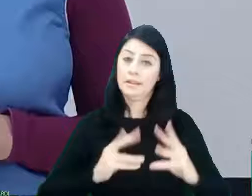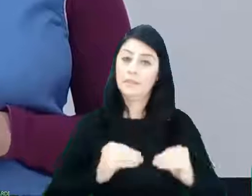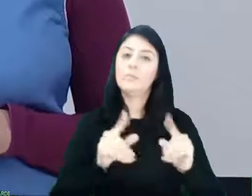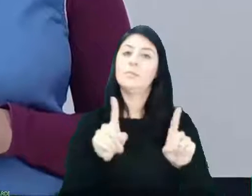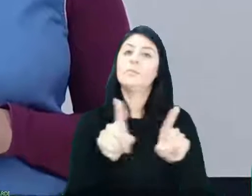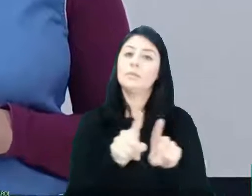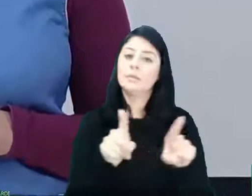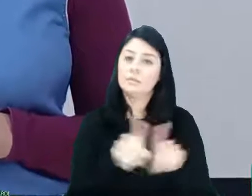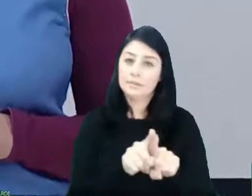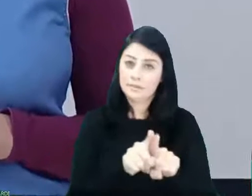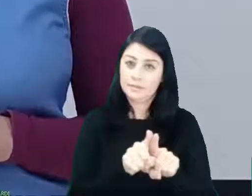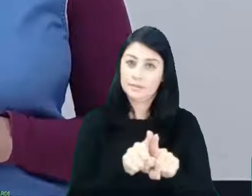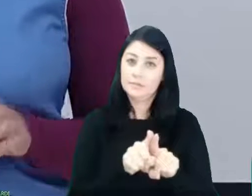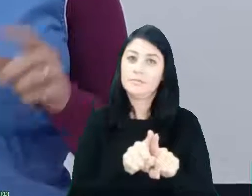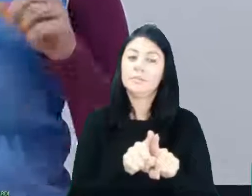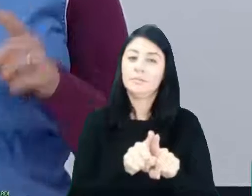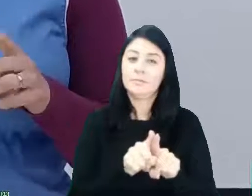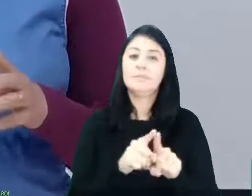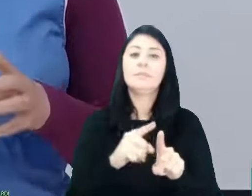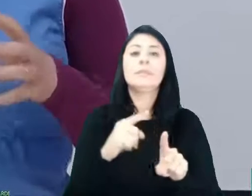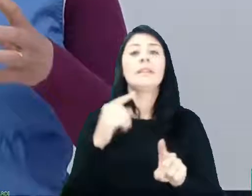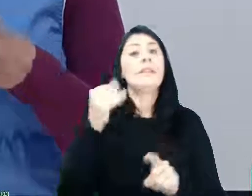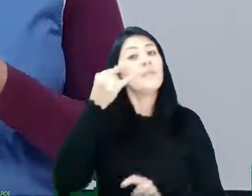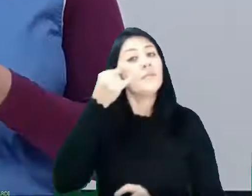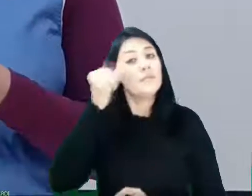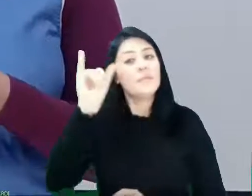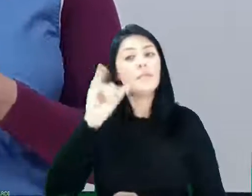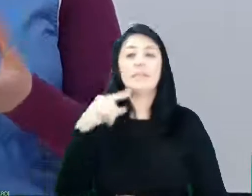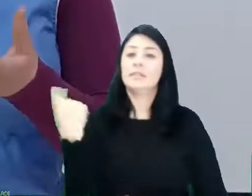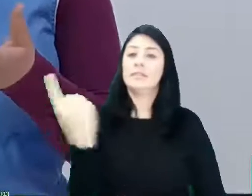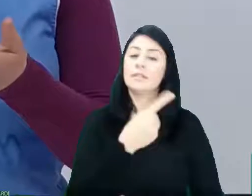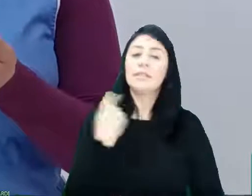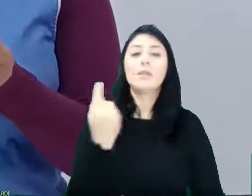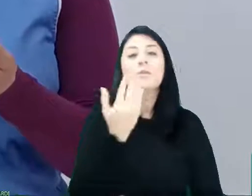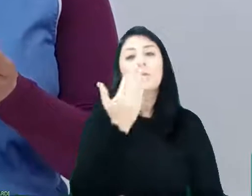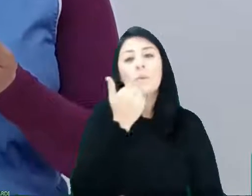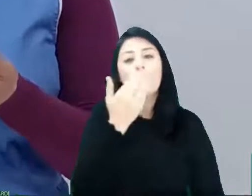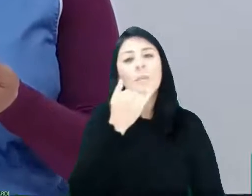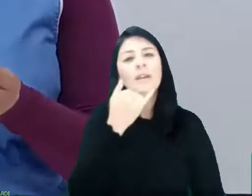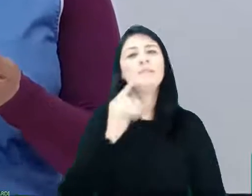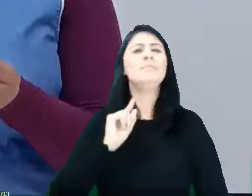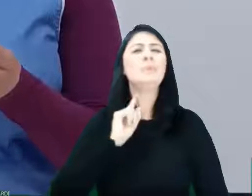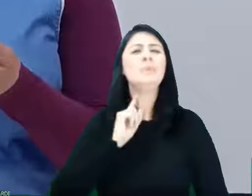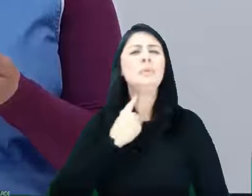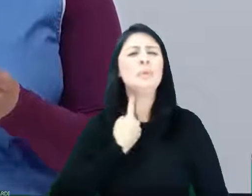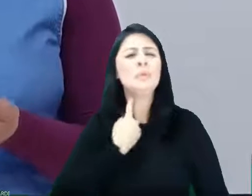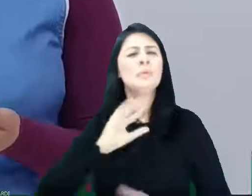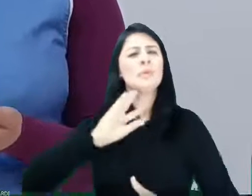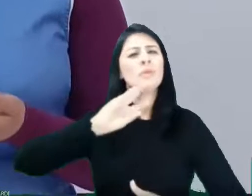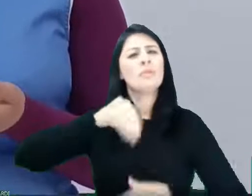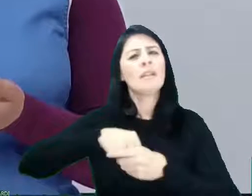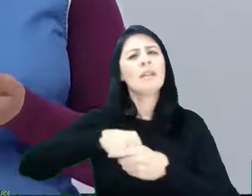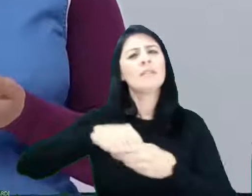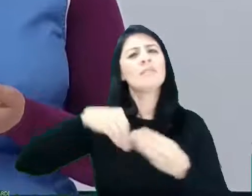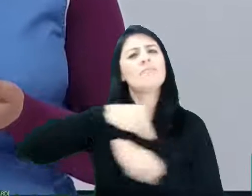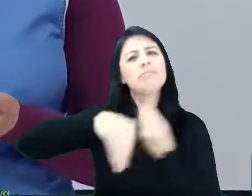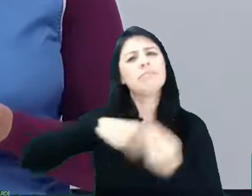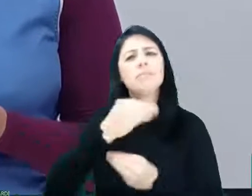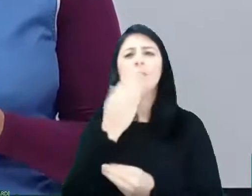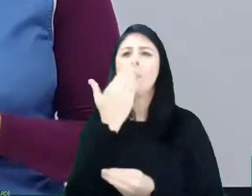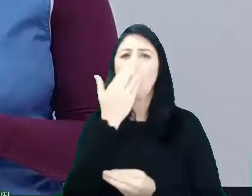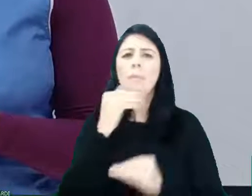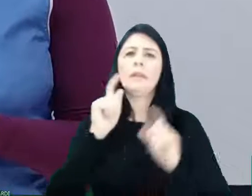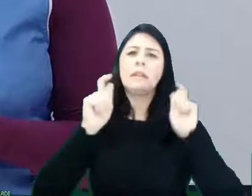higienizado, para a gente não comer alguma sujeirinha que vem ali no alimento que possa trazer